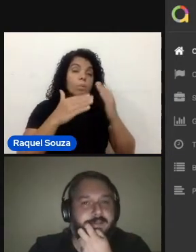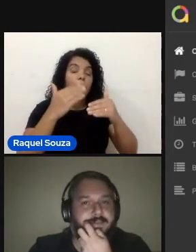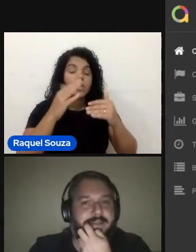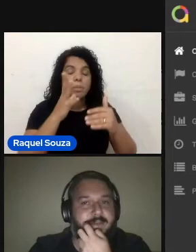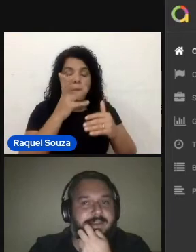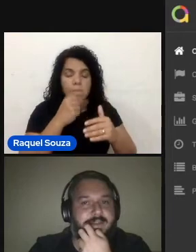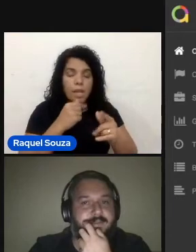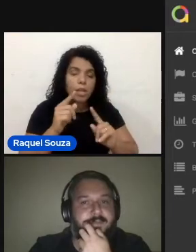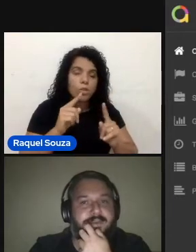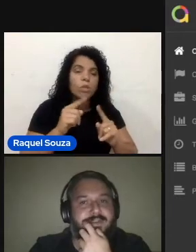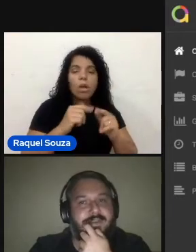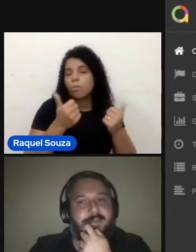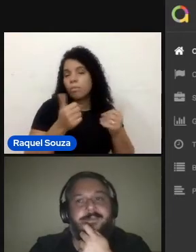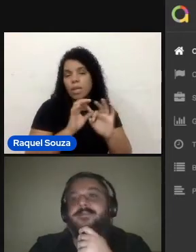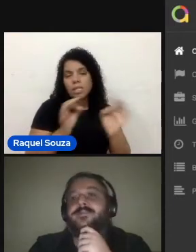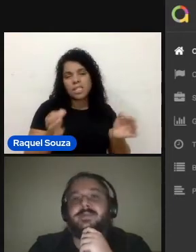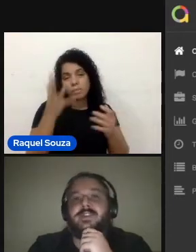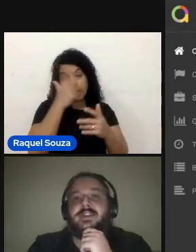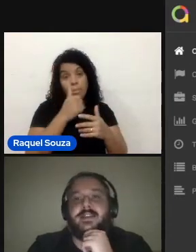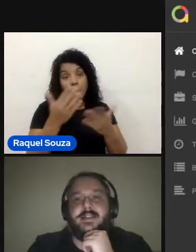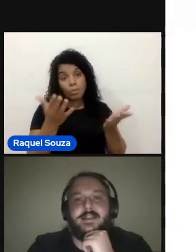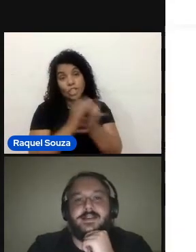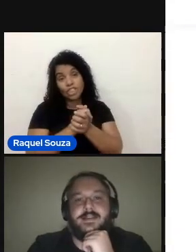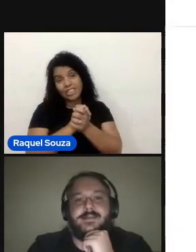Enfim, está bem bonitinho.